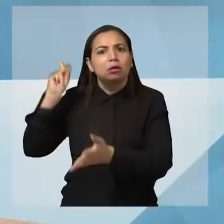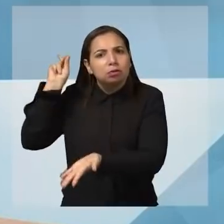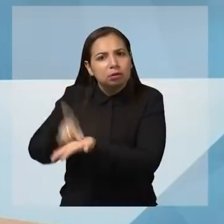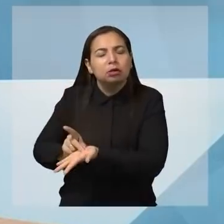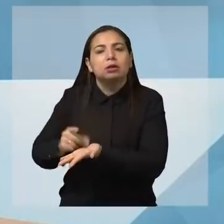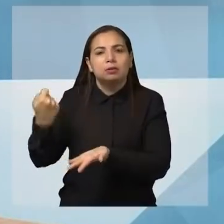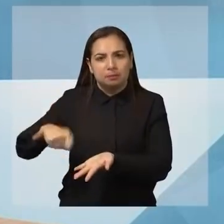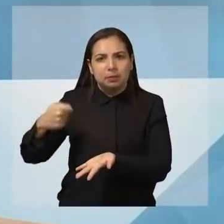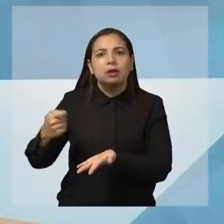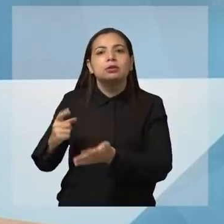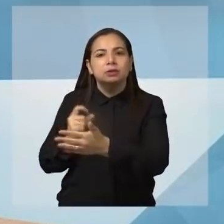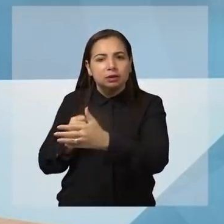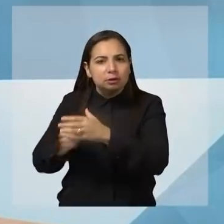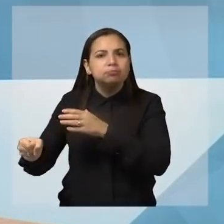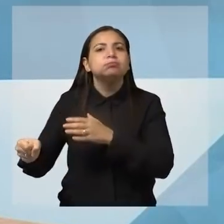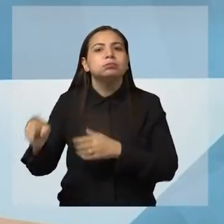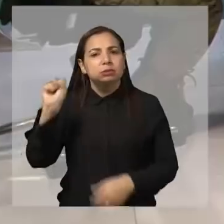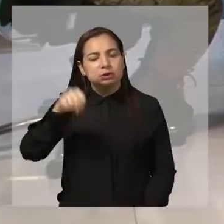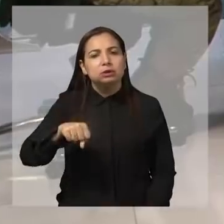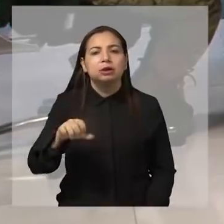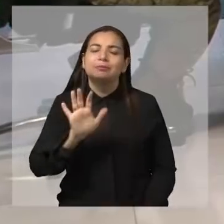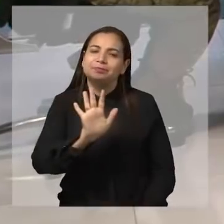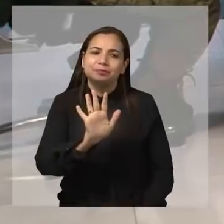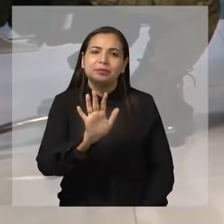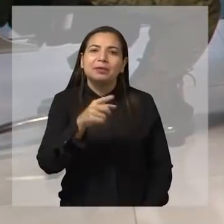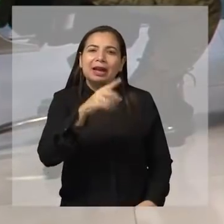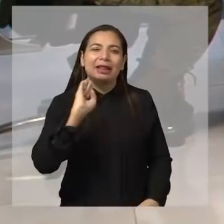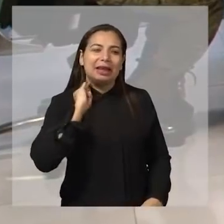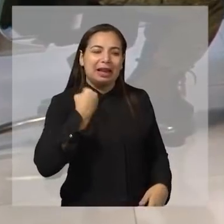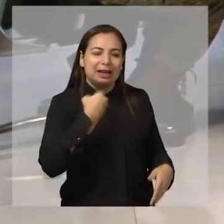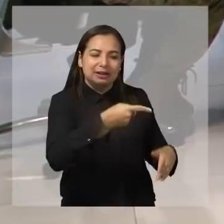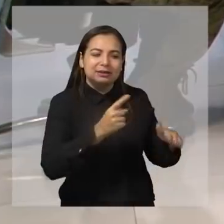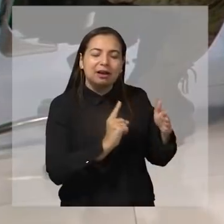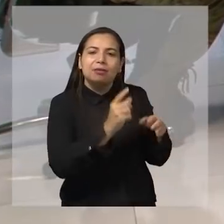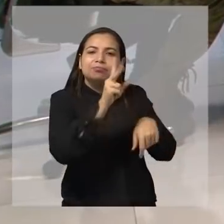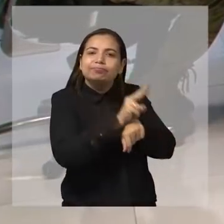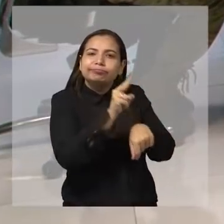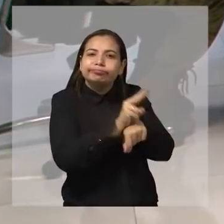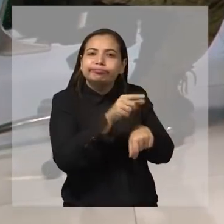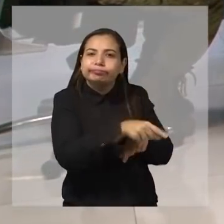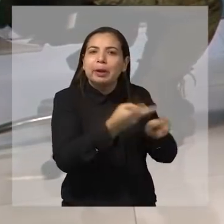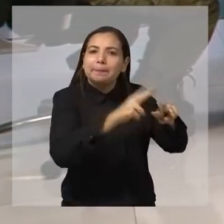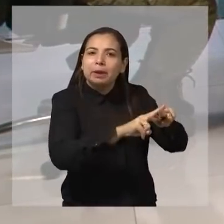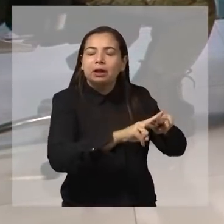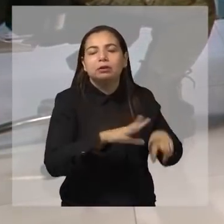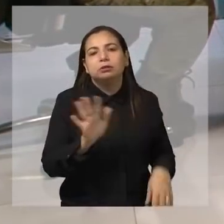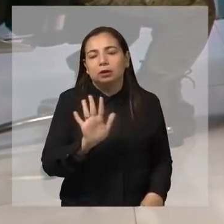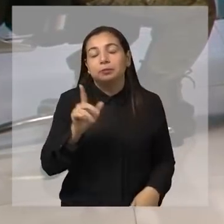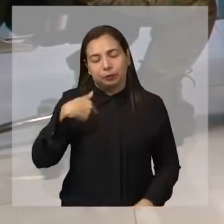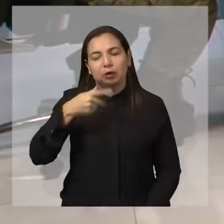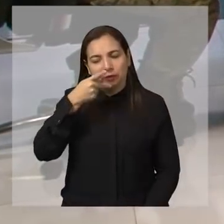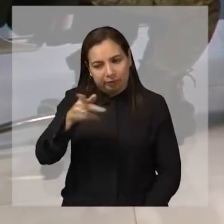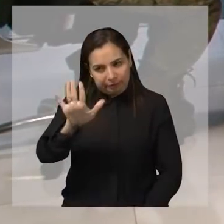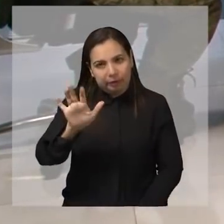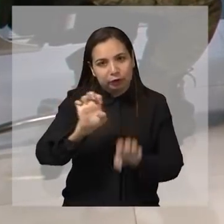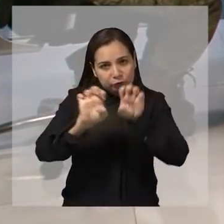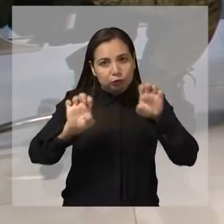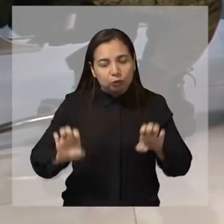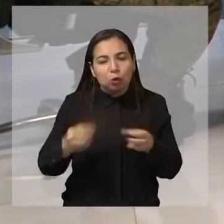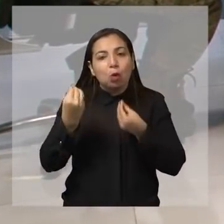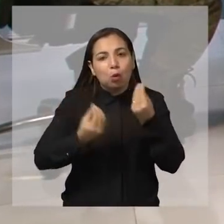receber... Presos em delegacia. Não, é pelo contrário. Né? As estruturas que eu tenho aqui, agora vamos falar de estrutura. Aí vamos falar...